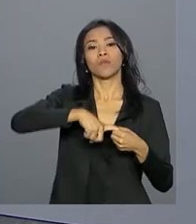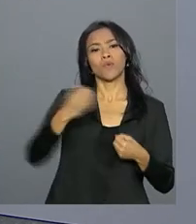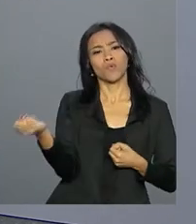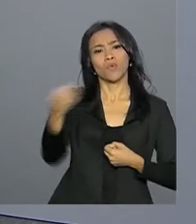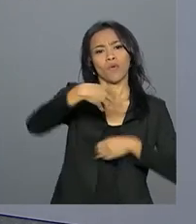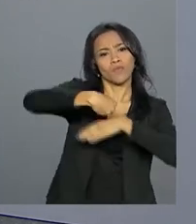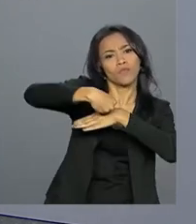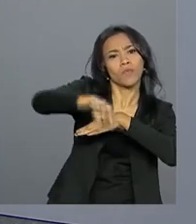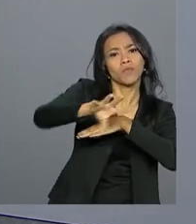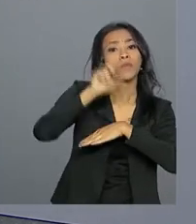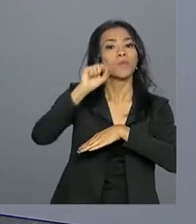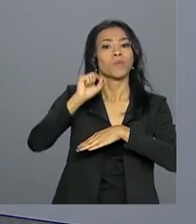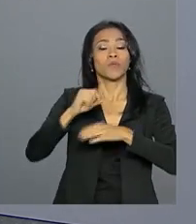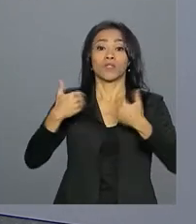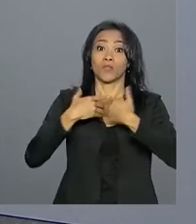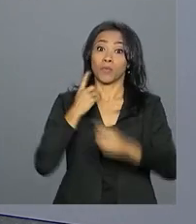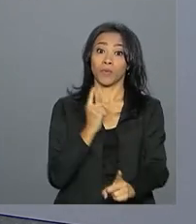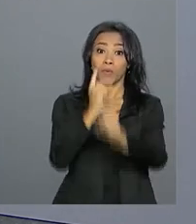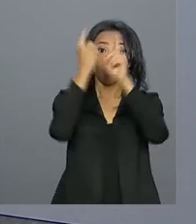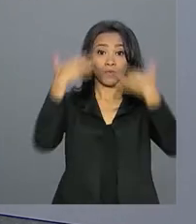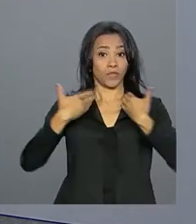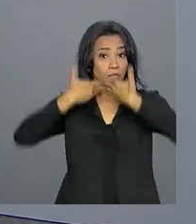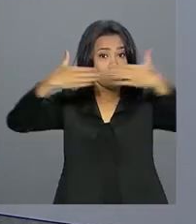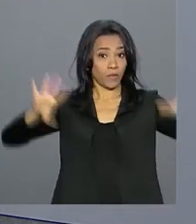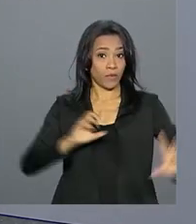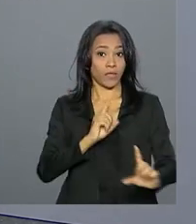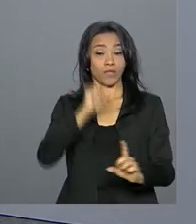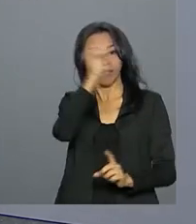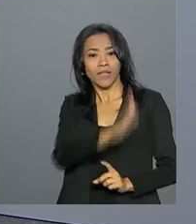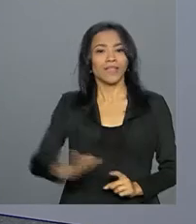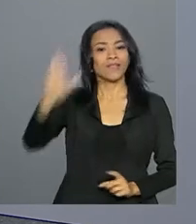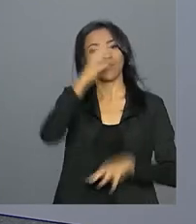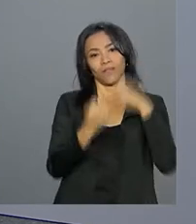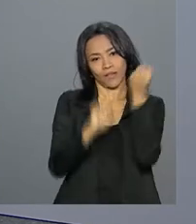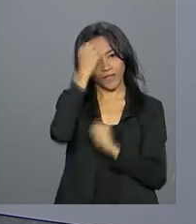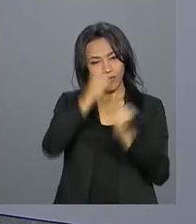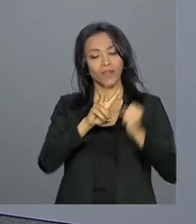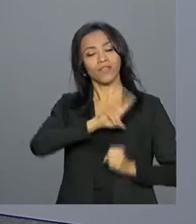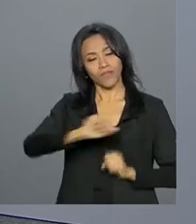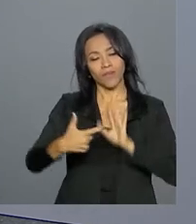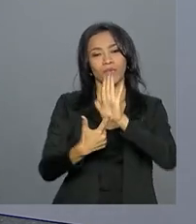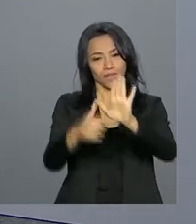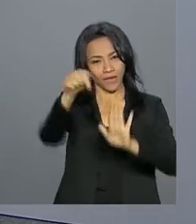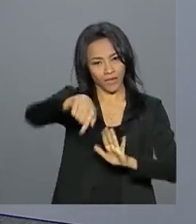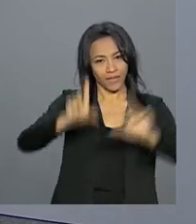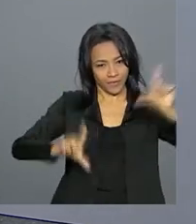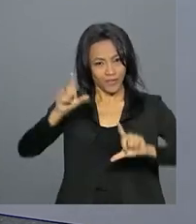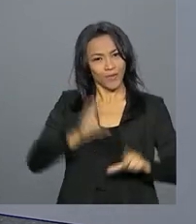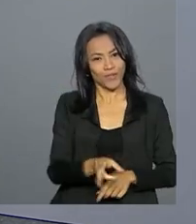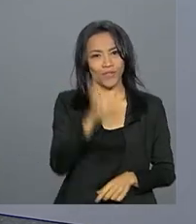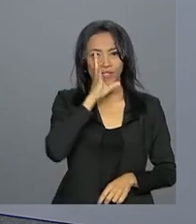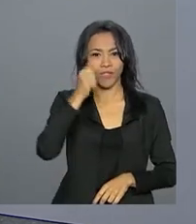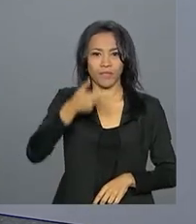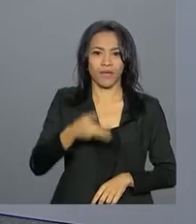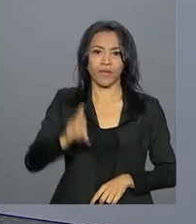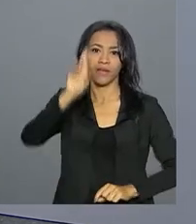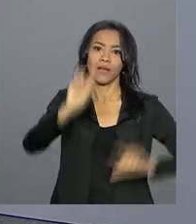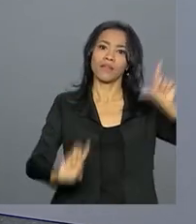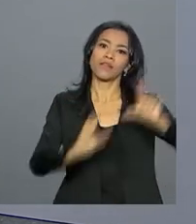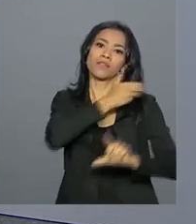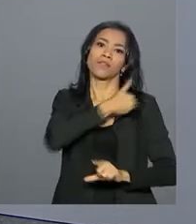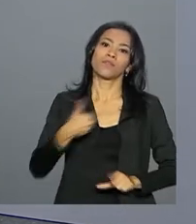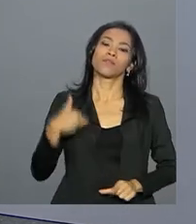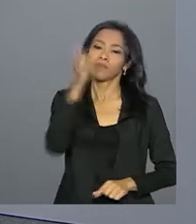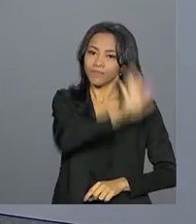sobre a cerimônia de abertura do encontro nacional da indústria que nós vamos transmitir ao vivo continue com a gente aqui na nbr